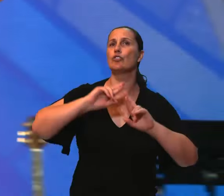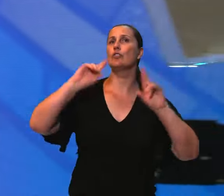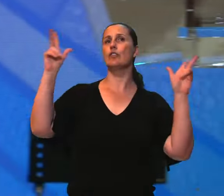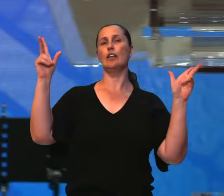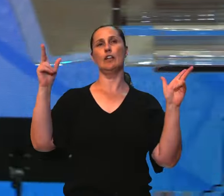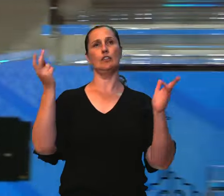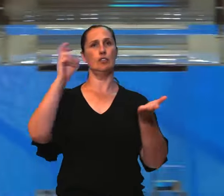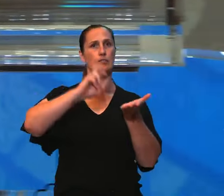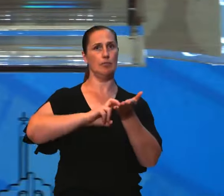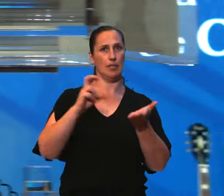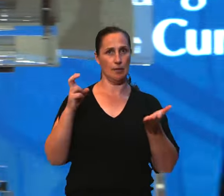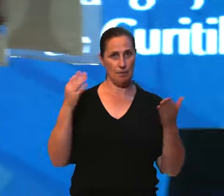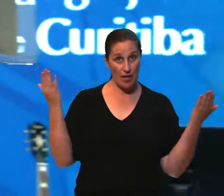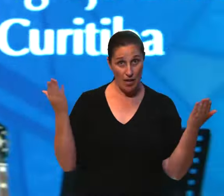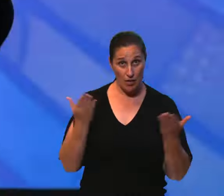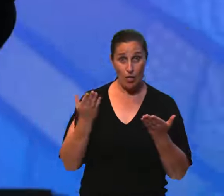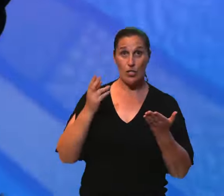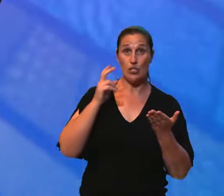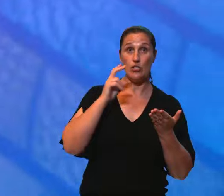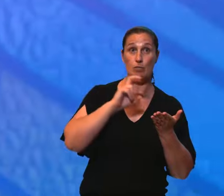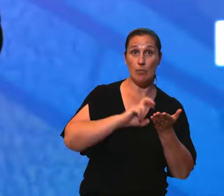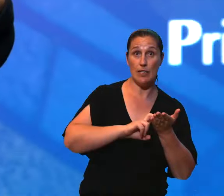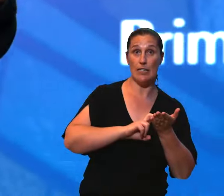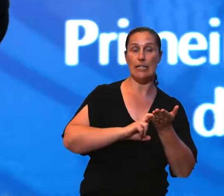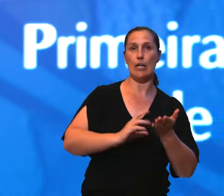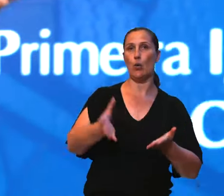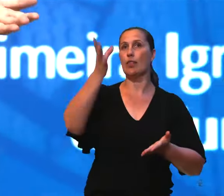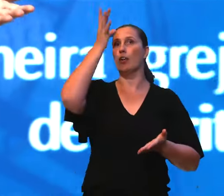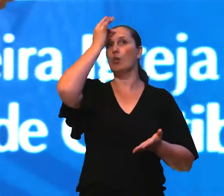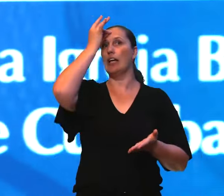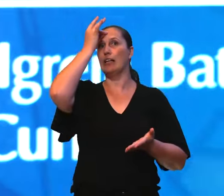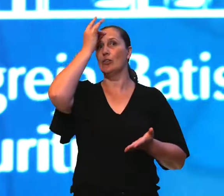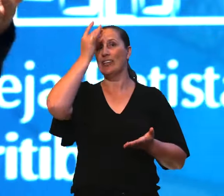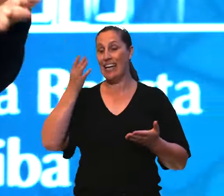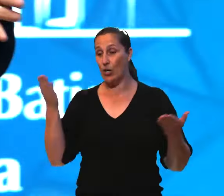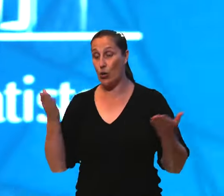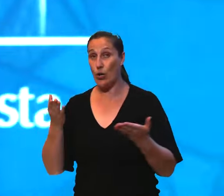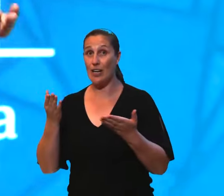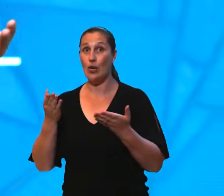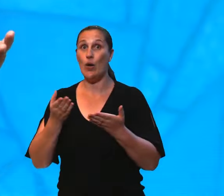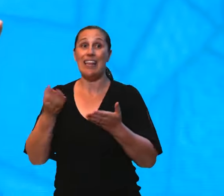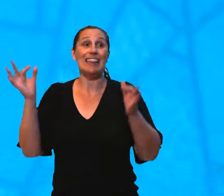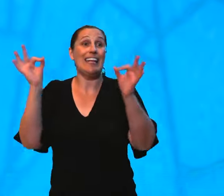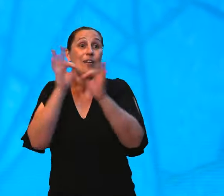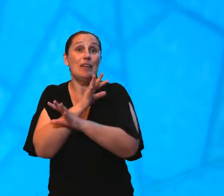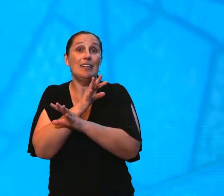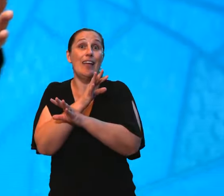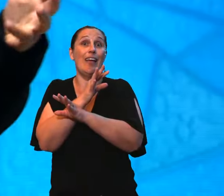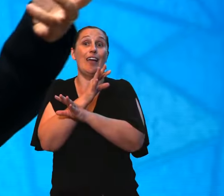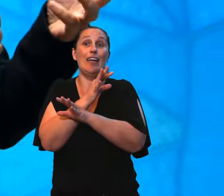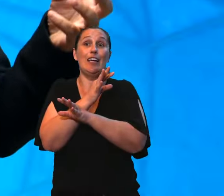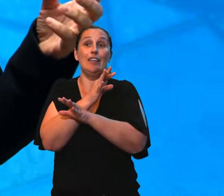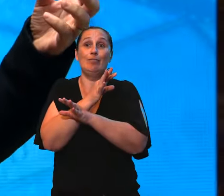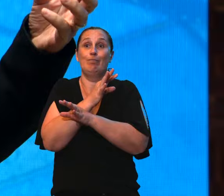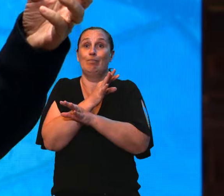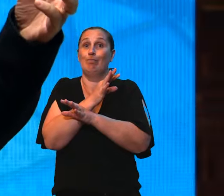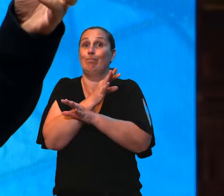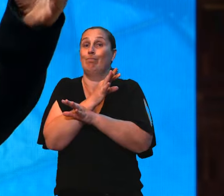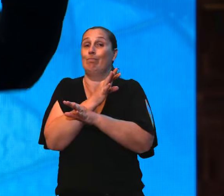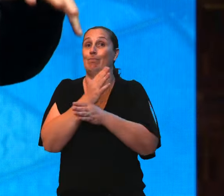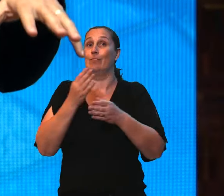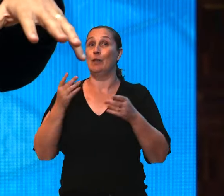manhã agora o de manhã eu tinha decorado esse aqui eu acabei de fazer então não sei como vai funcionar e